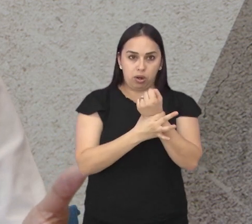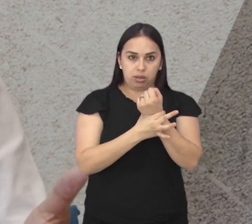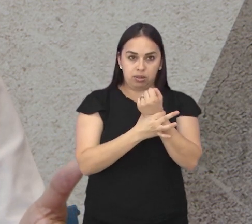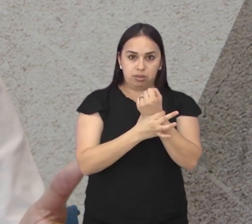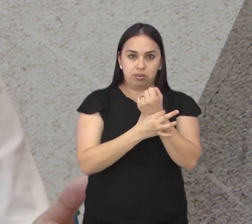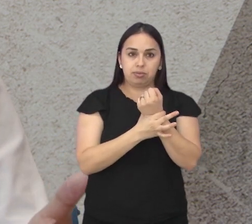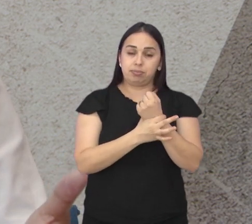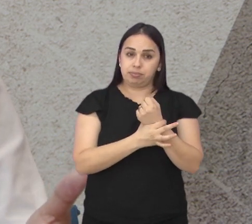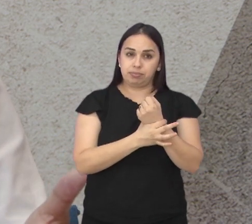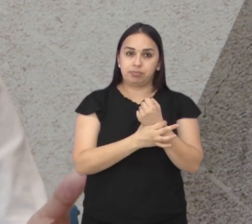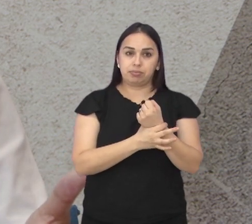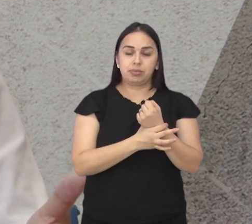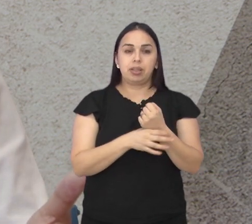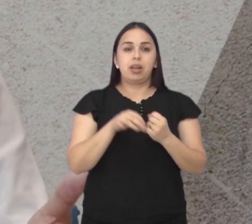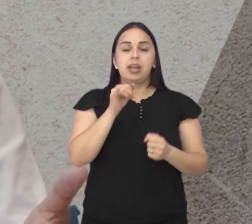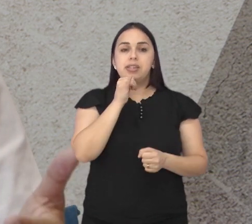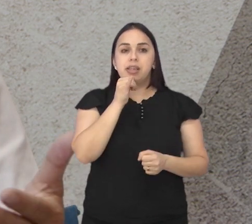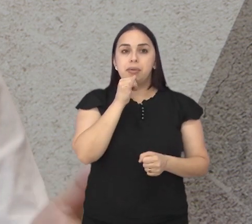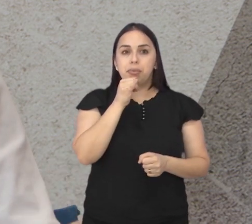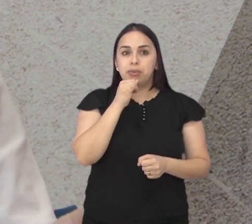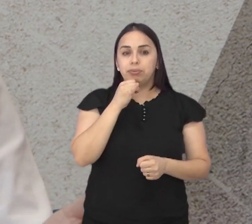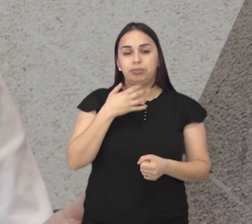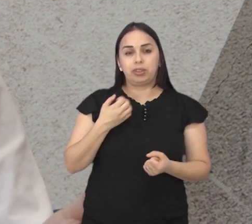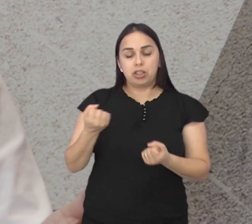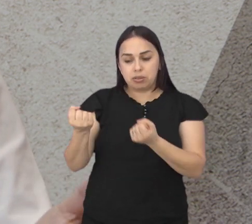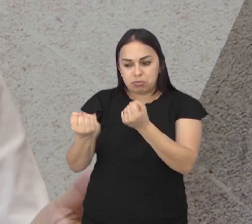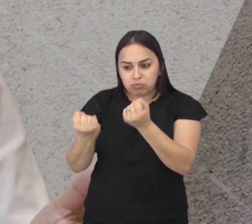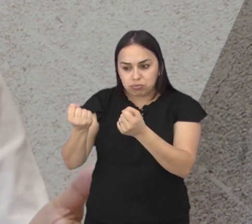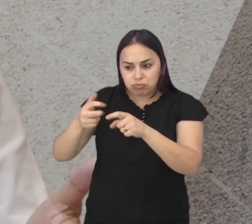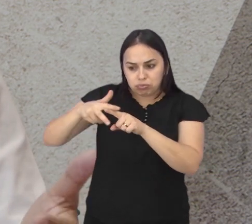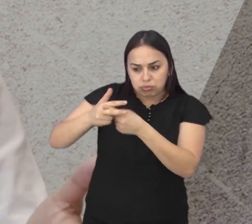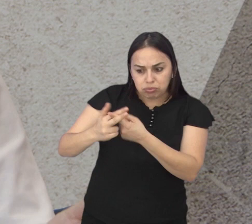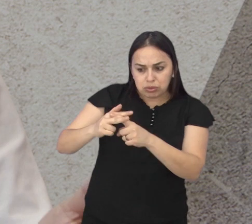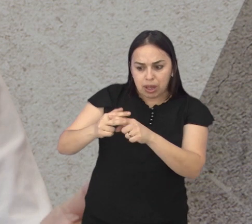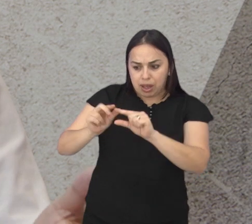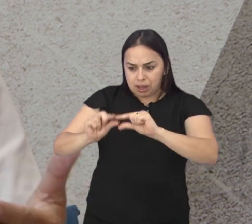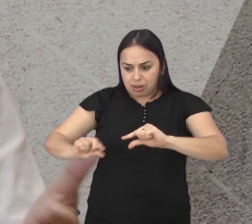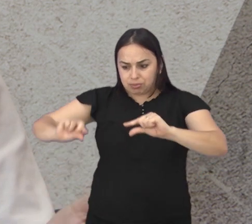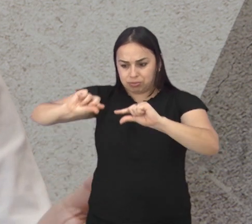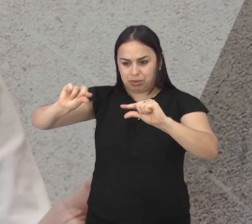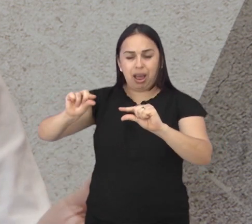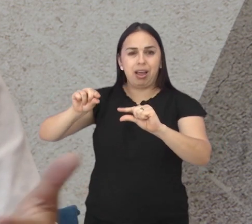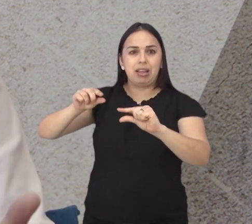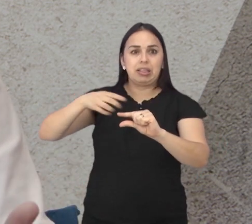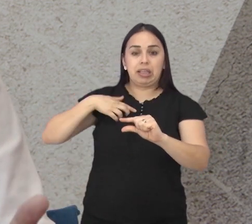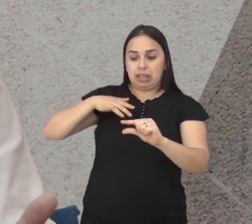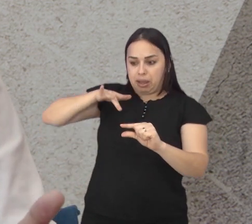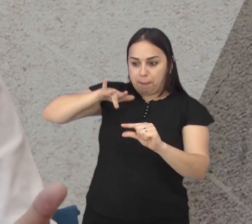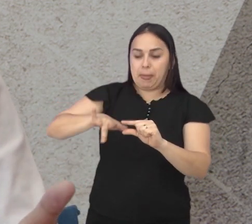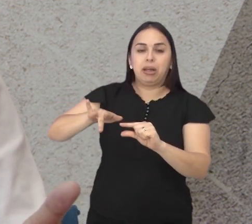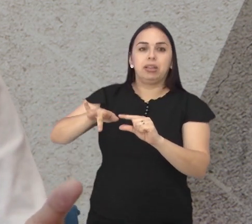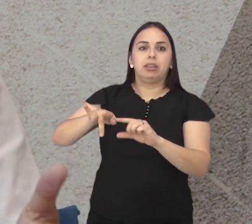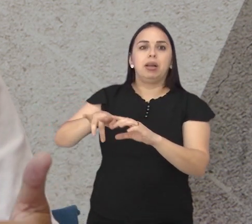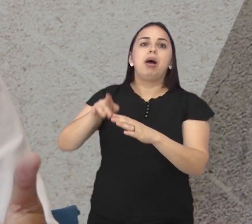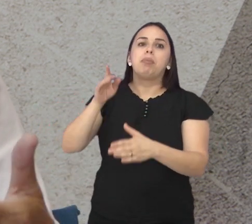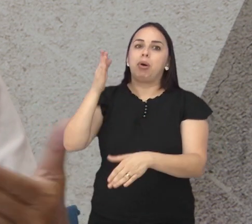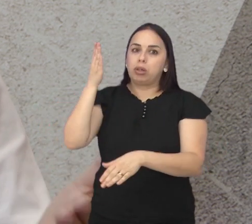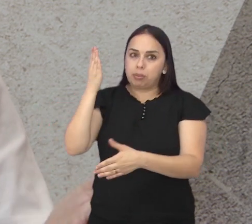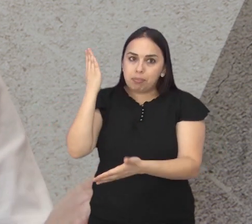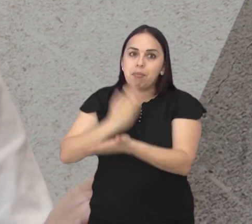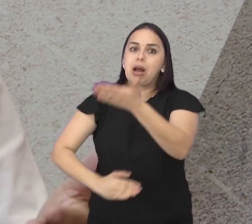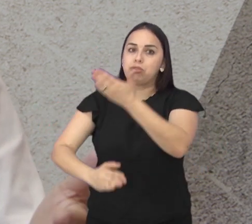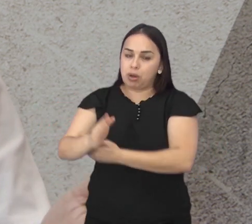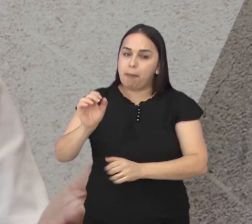Esses carros estão ficando muito perigosos. Né? Você pode perder a mão com uma correia ou não. Né? Você pode